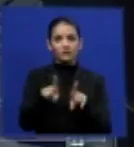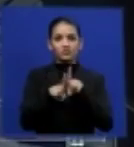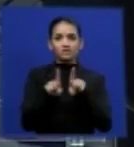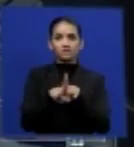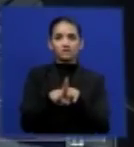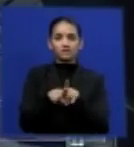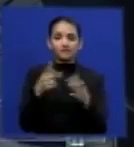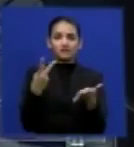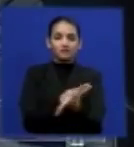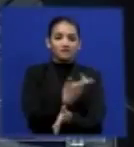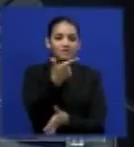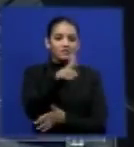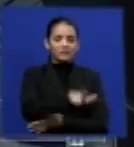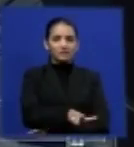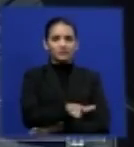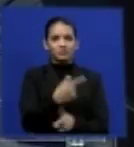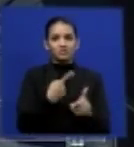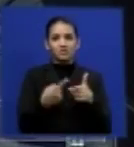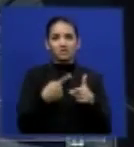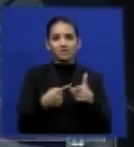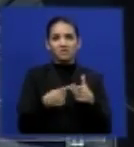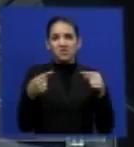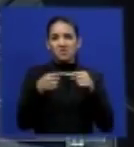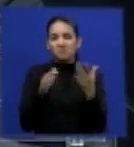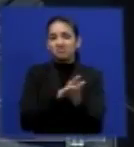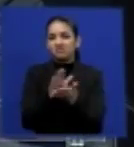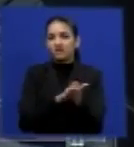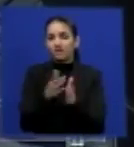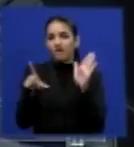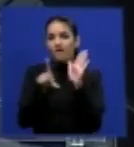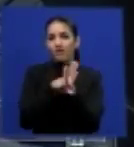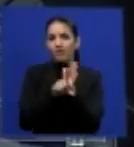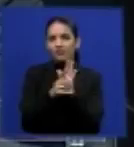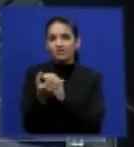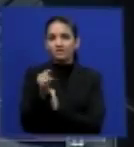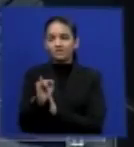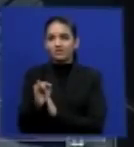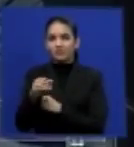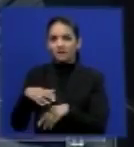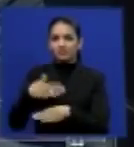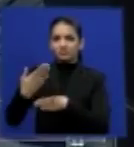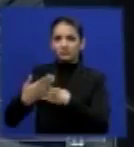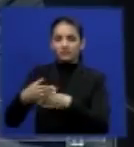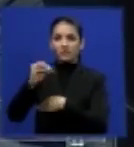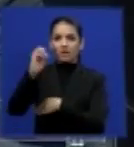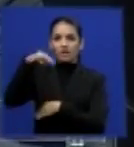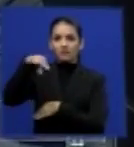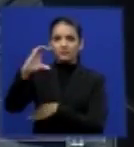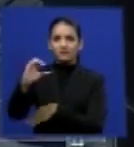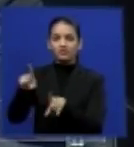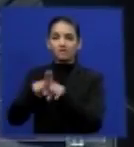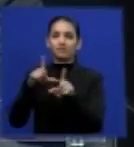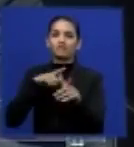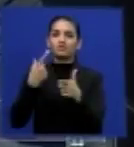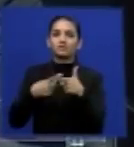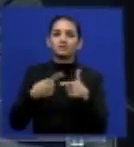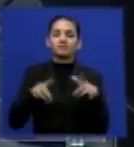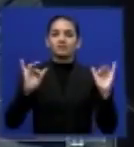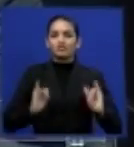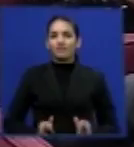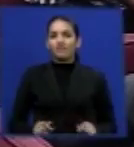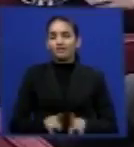cair em uma situação de ilegalidade perante a a OMC com o consequente risco de